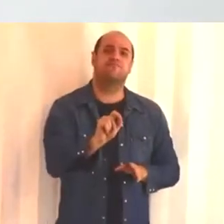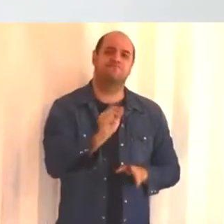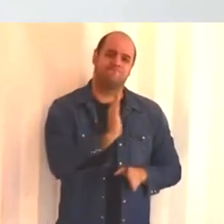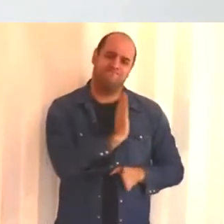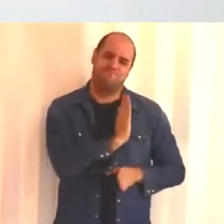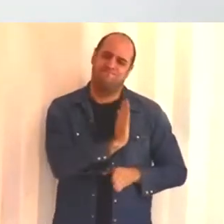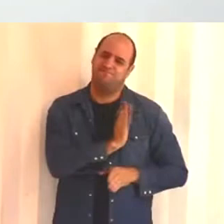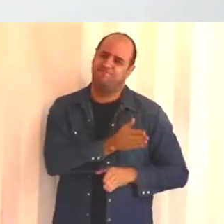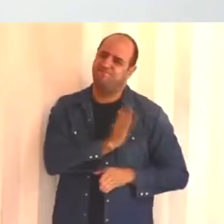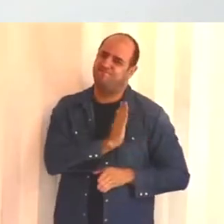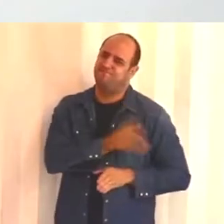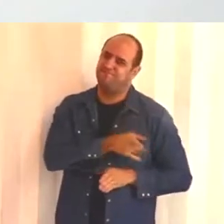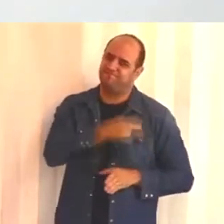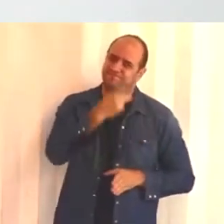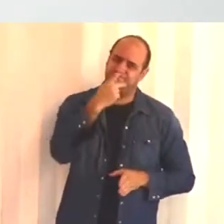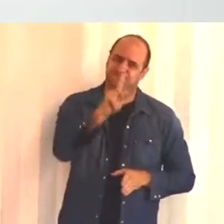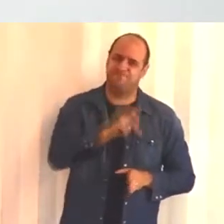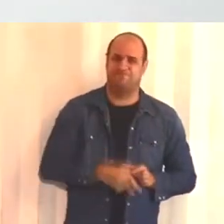seu coração,